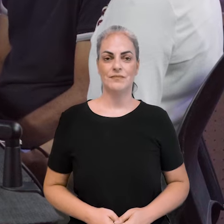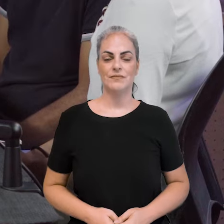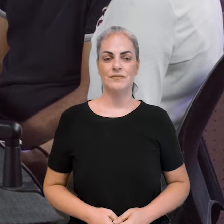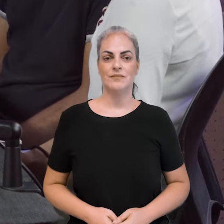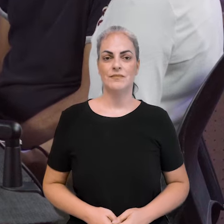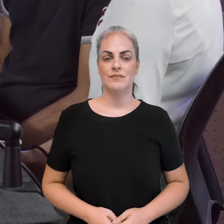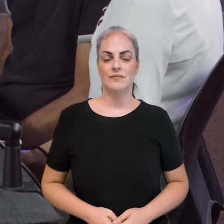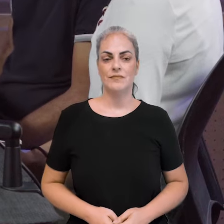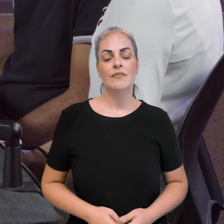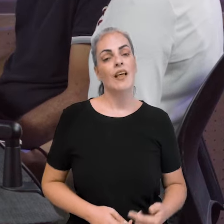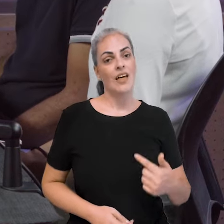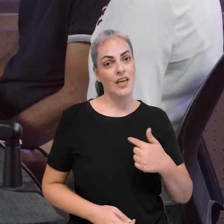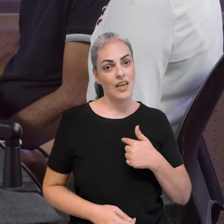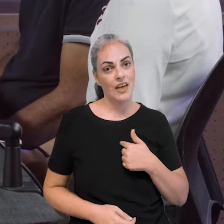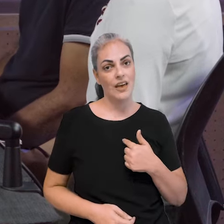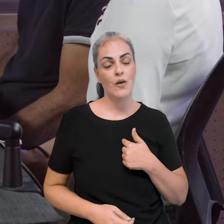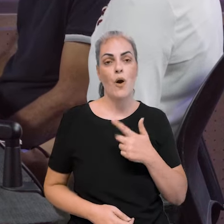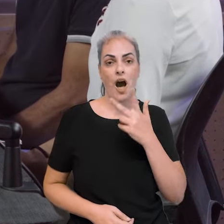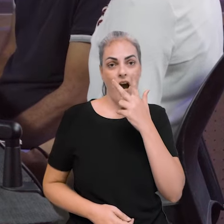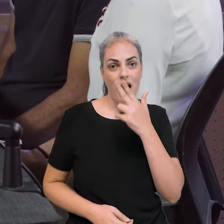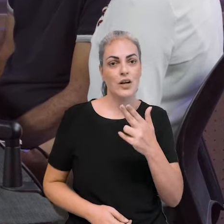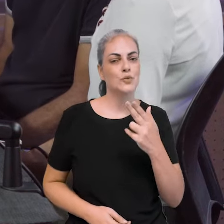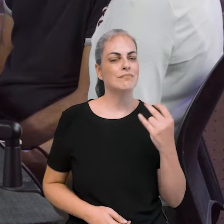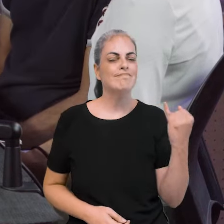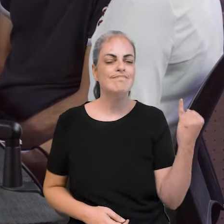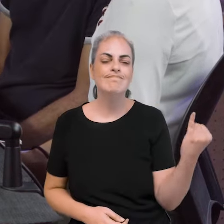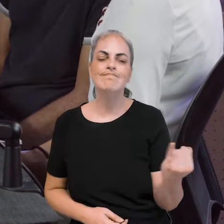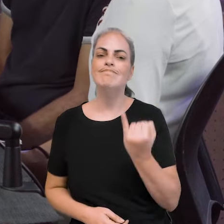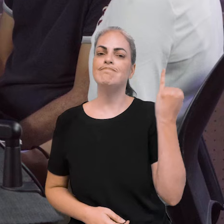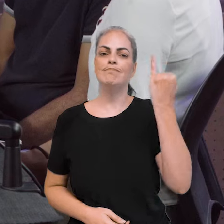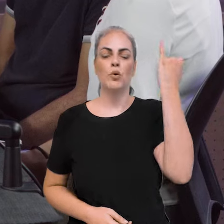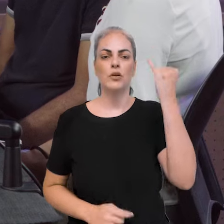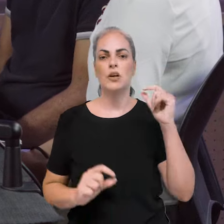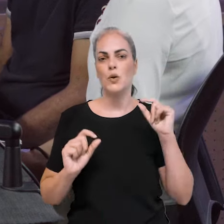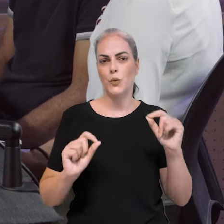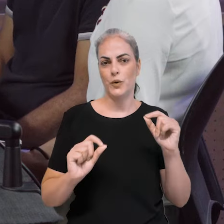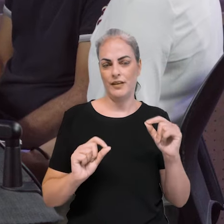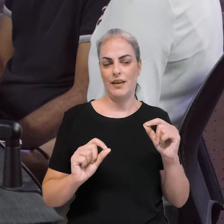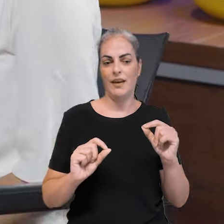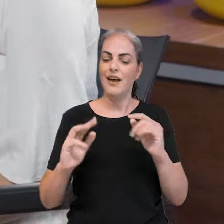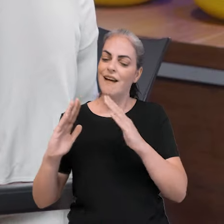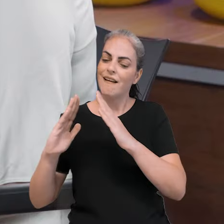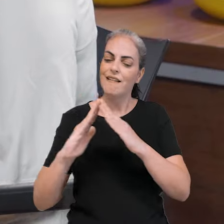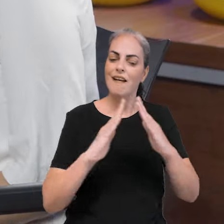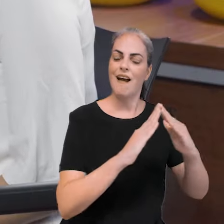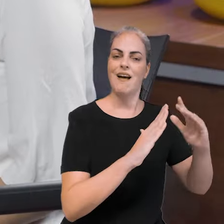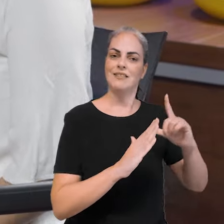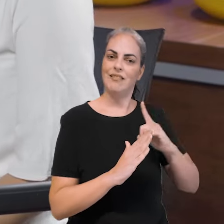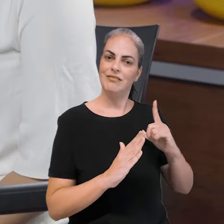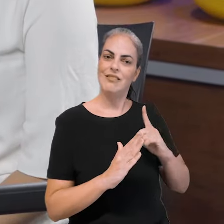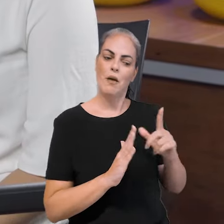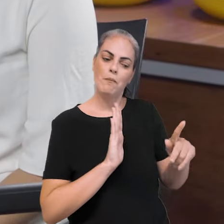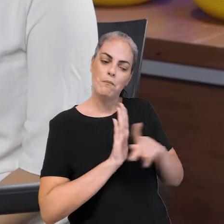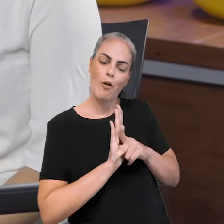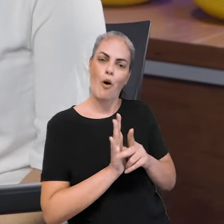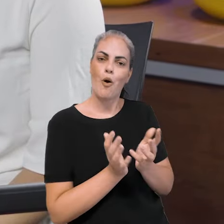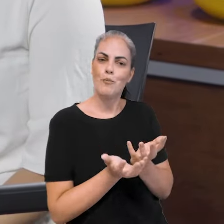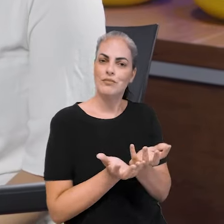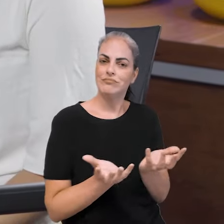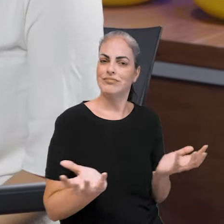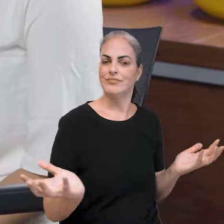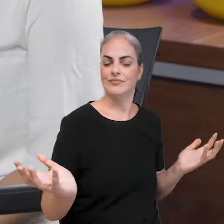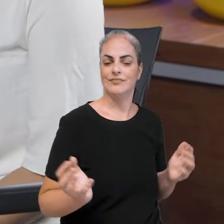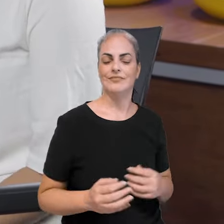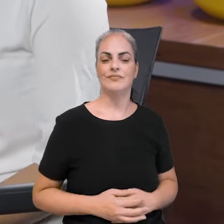E assim, eu particularmente acho muito importante esse resgate dessas hortas caseiras. Enquanto consumidores, nós